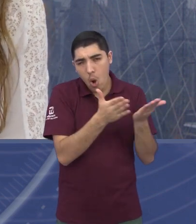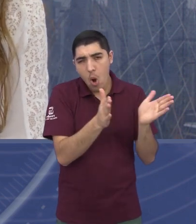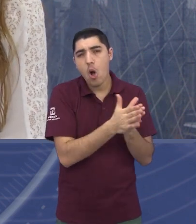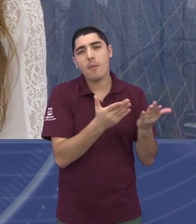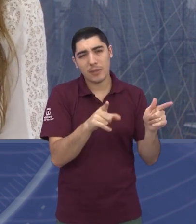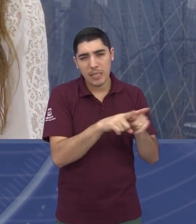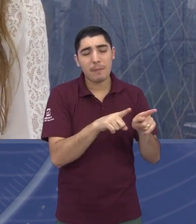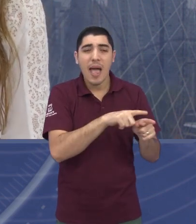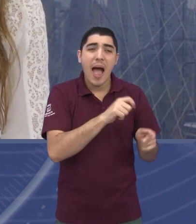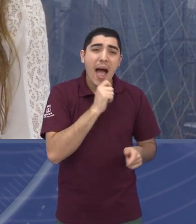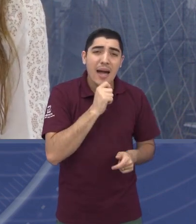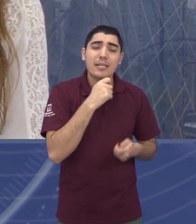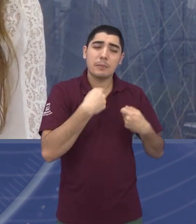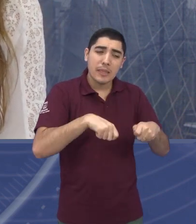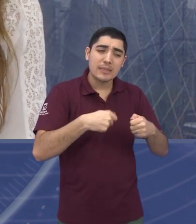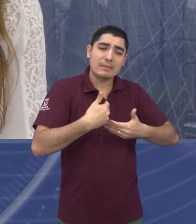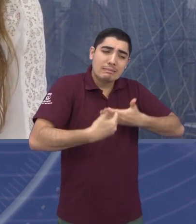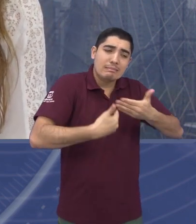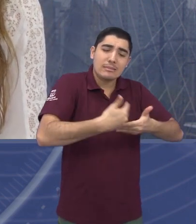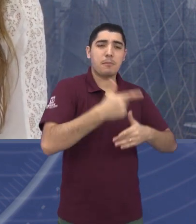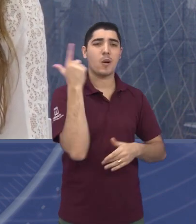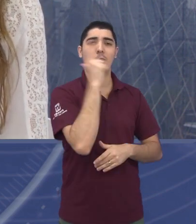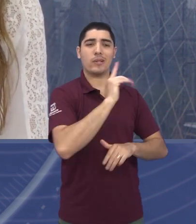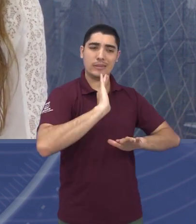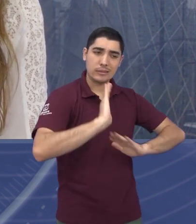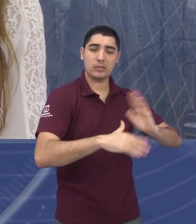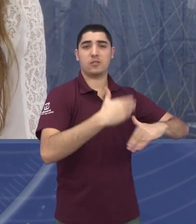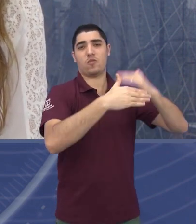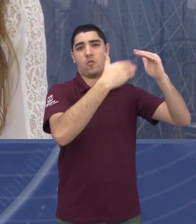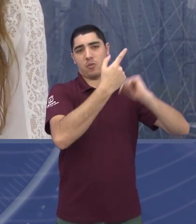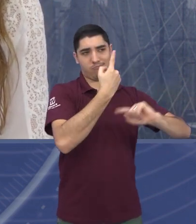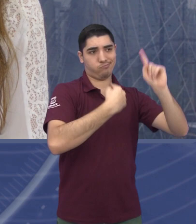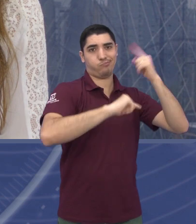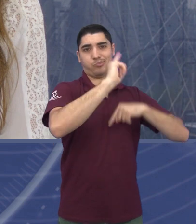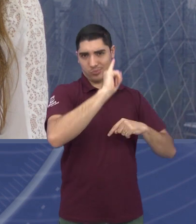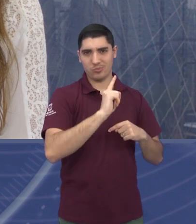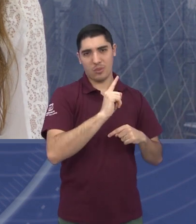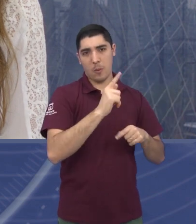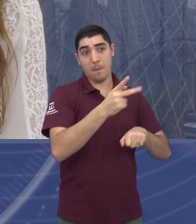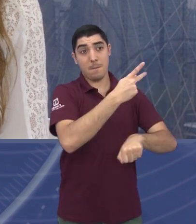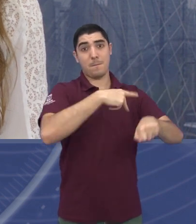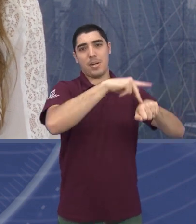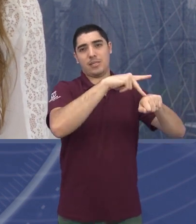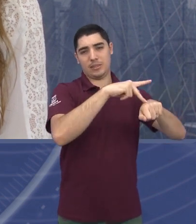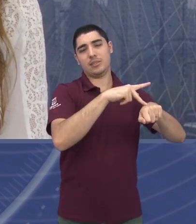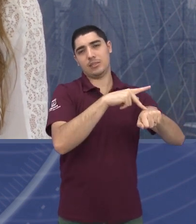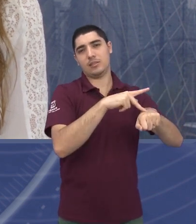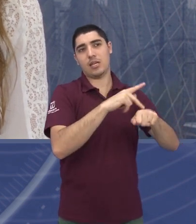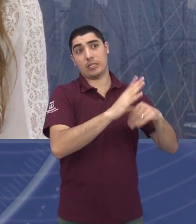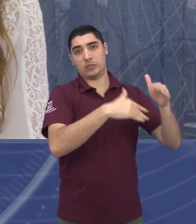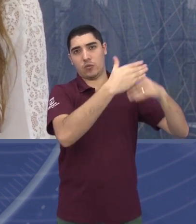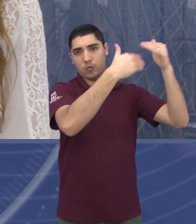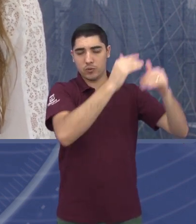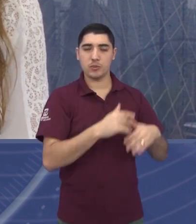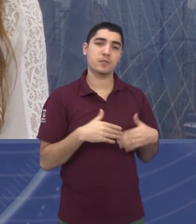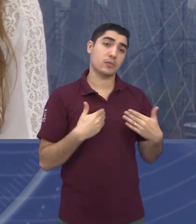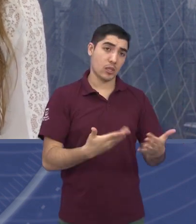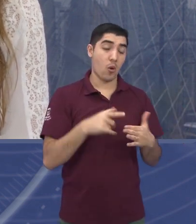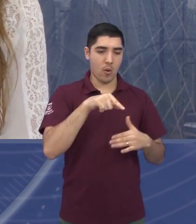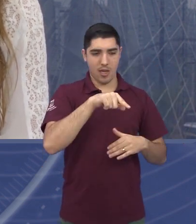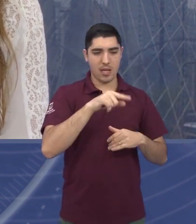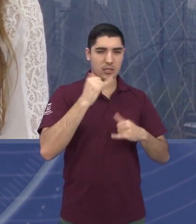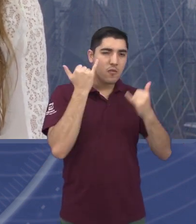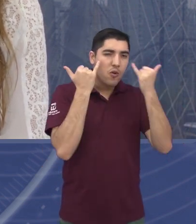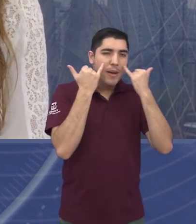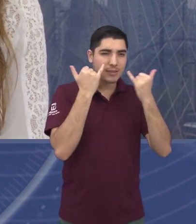que ainda está num processo de desenvolvimento, mas felizmente, pelo menos, acredito, esses dados, né, foram divulgados ano